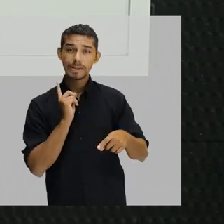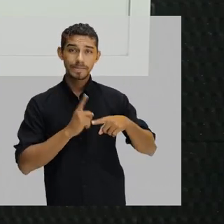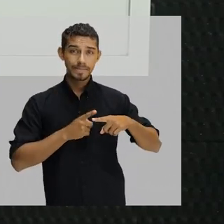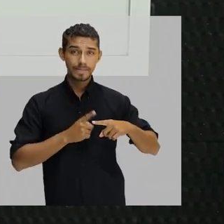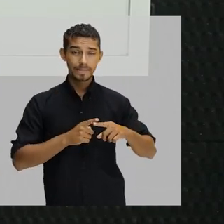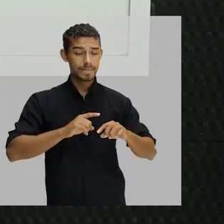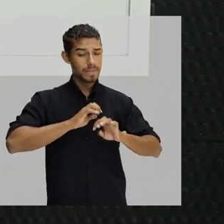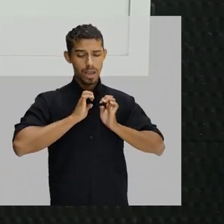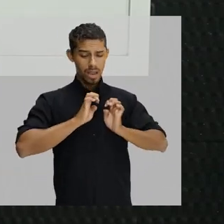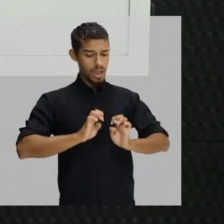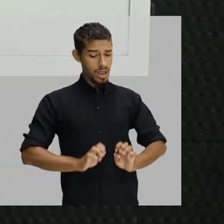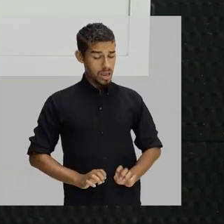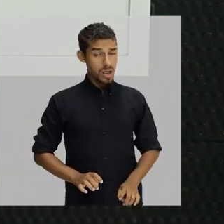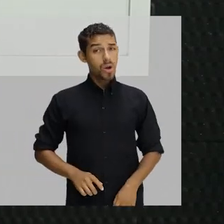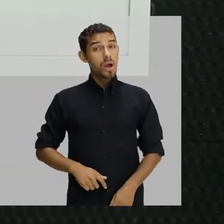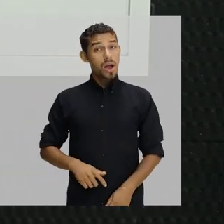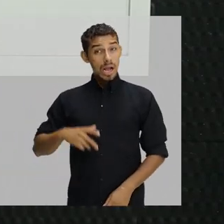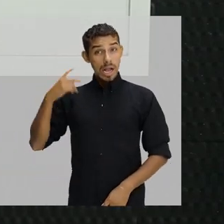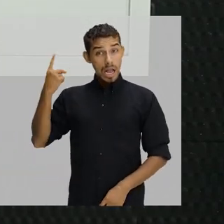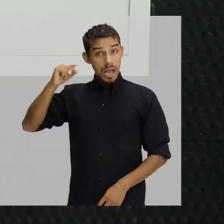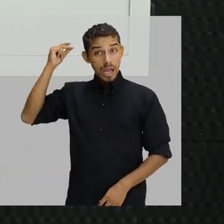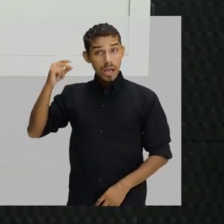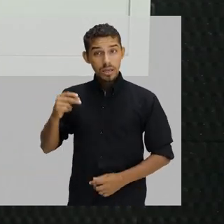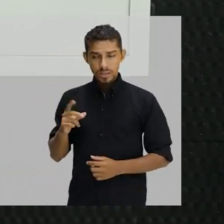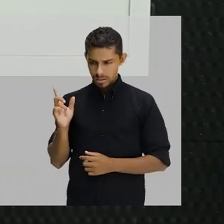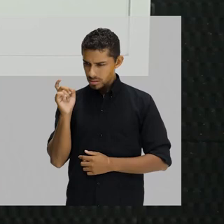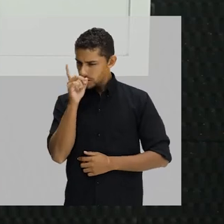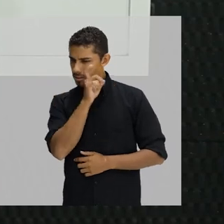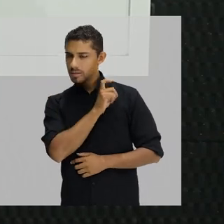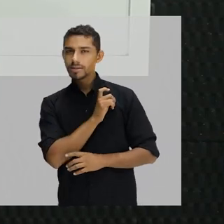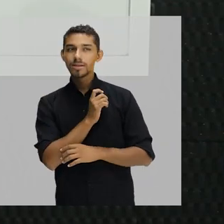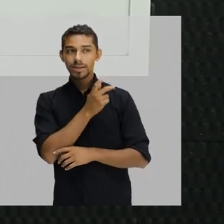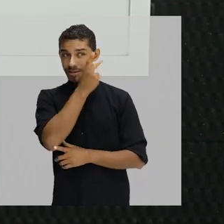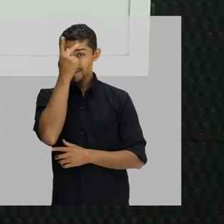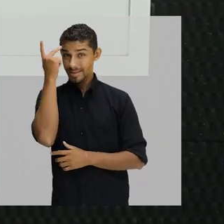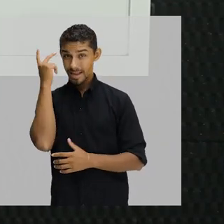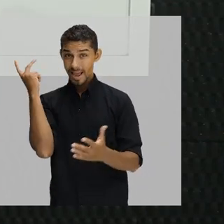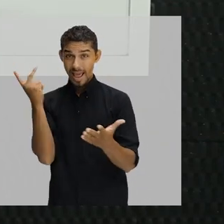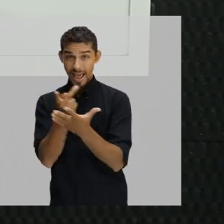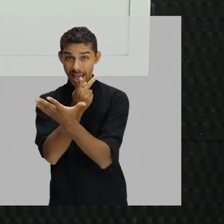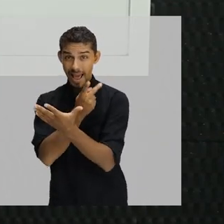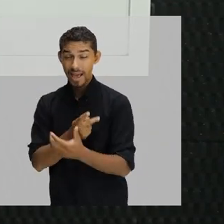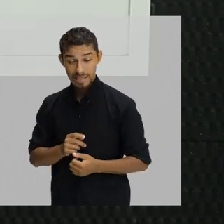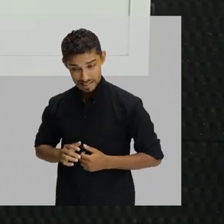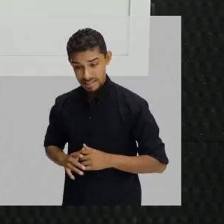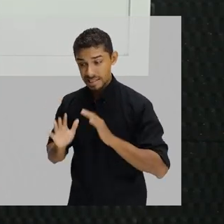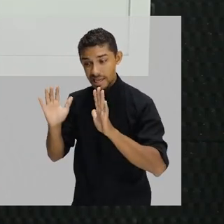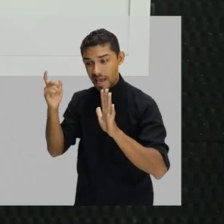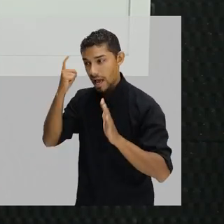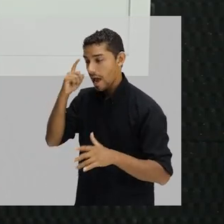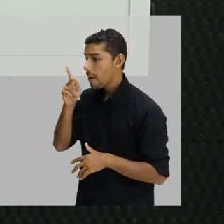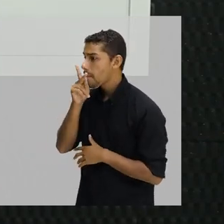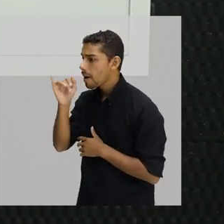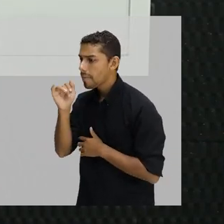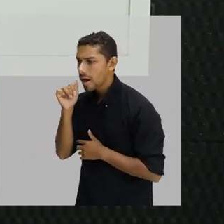éticas, que isso vira castigo. Lembra? Quando você faz uma coisa errada, aí geralmente